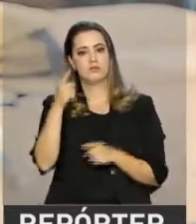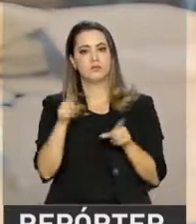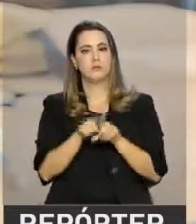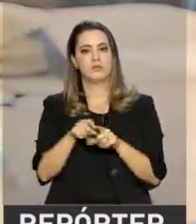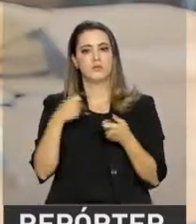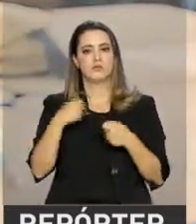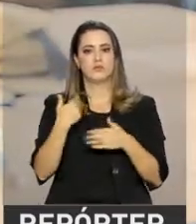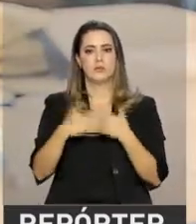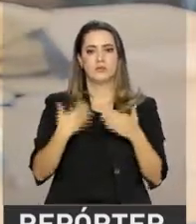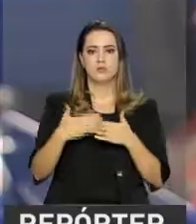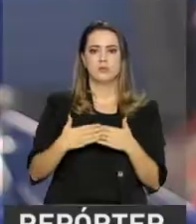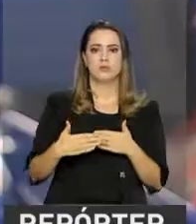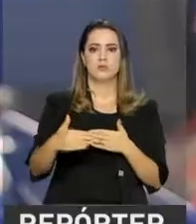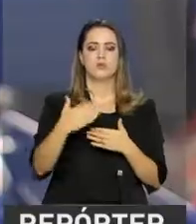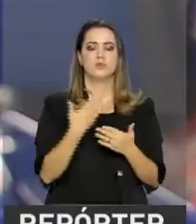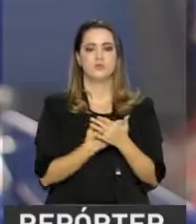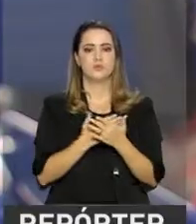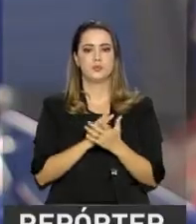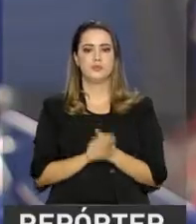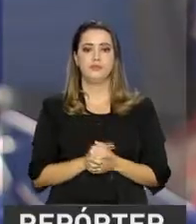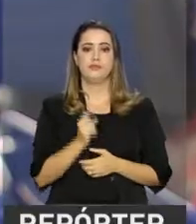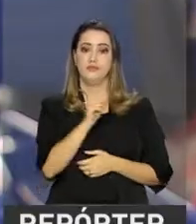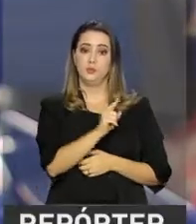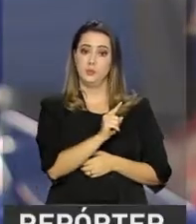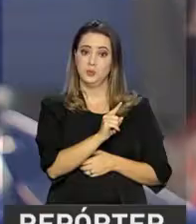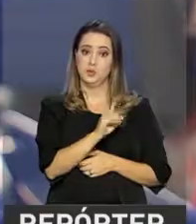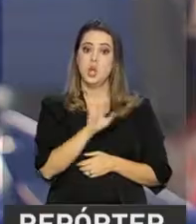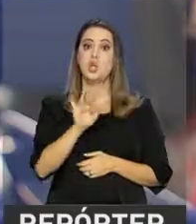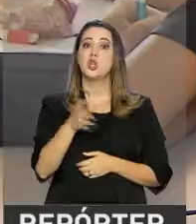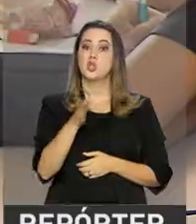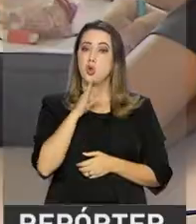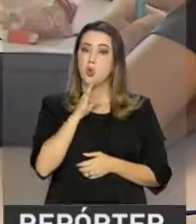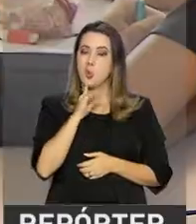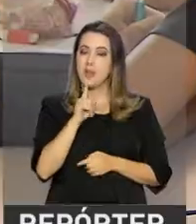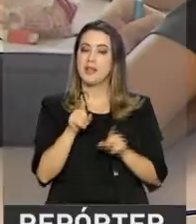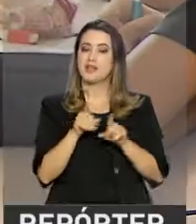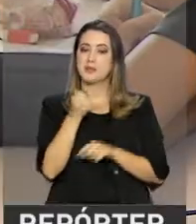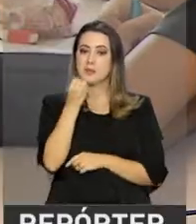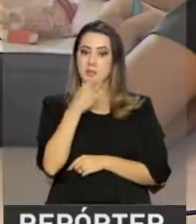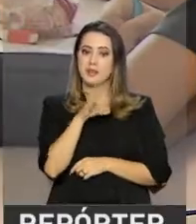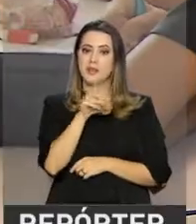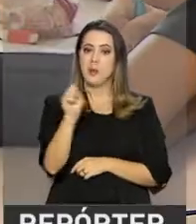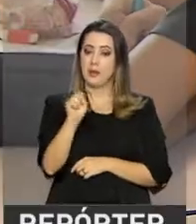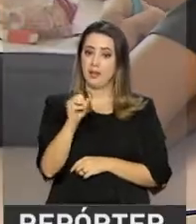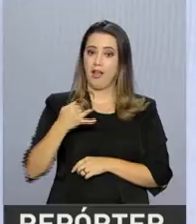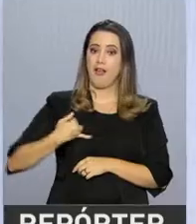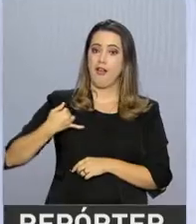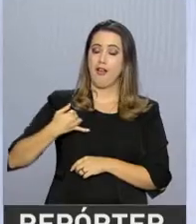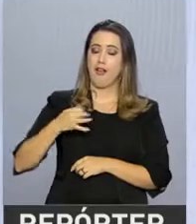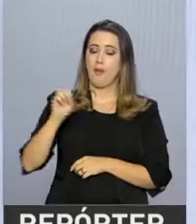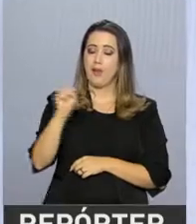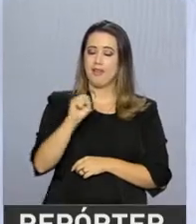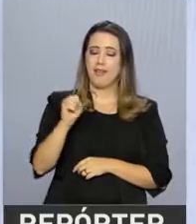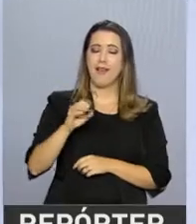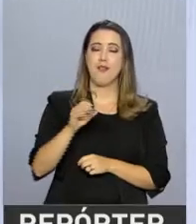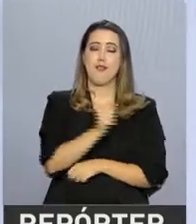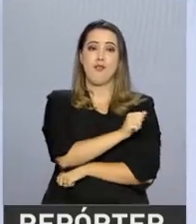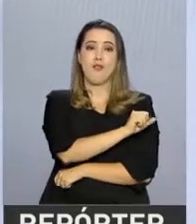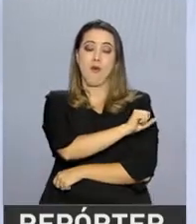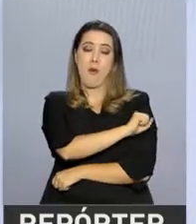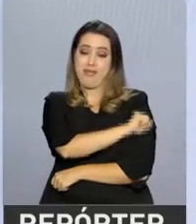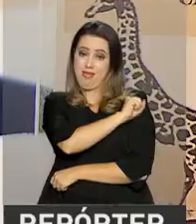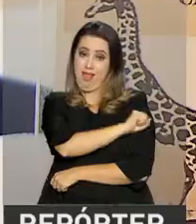tinha que continuar na escola esforço que o joão paulo conhece bem aluno do 8º ano ele foi prata na olimpíada de